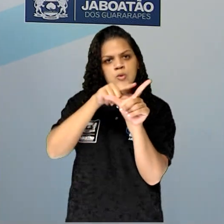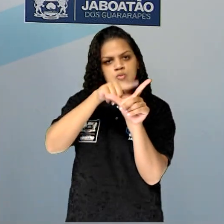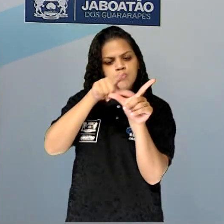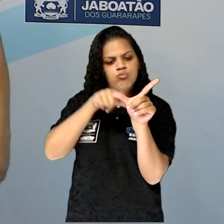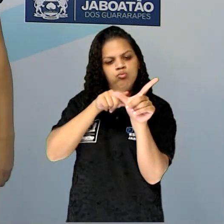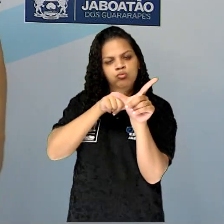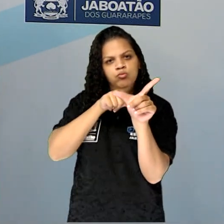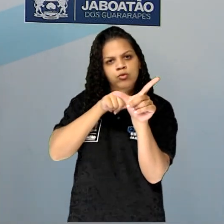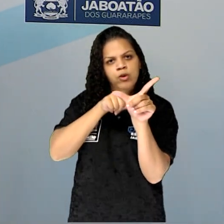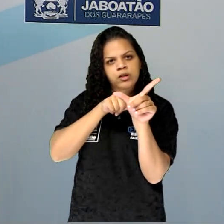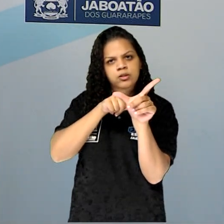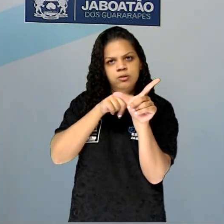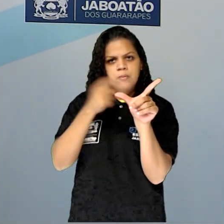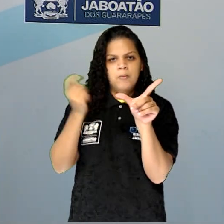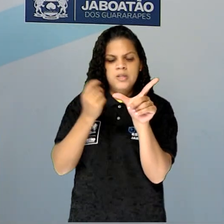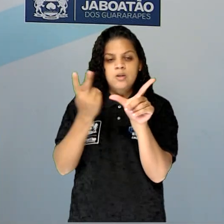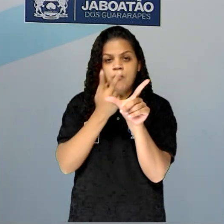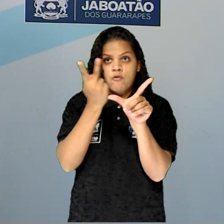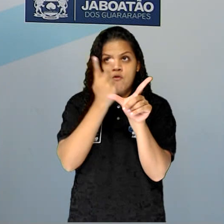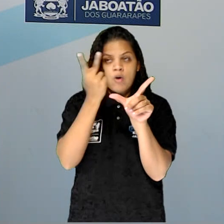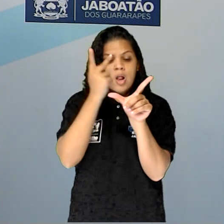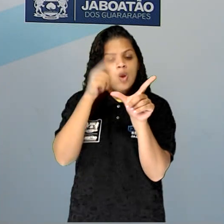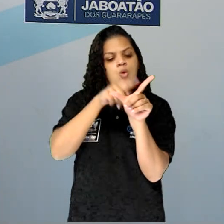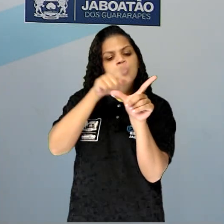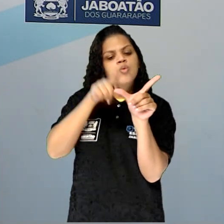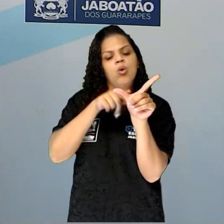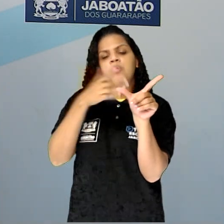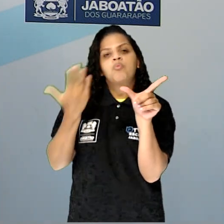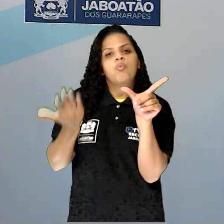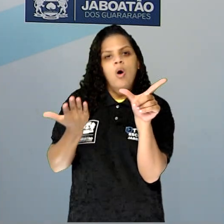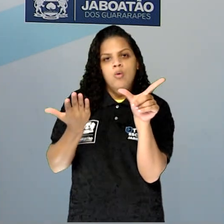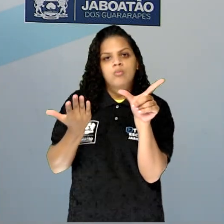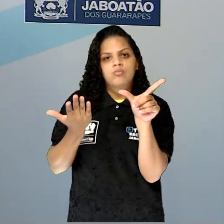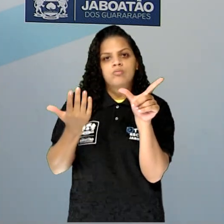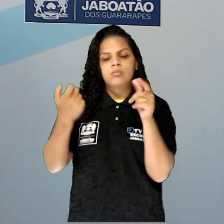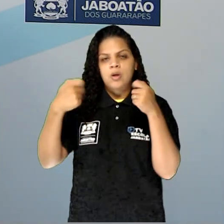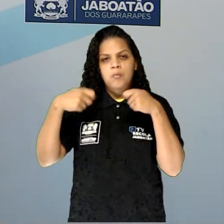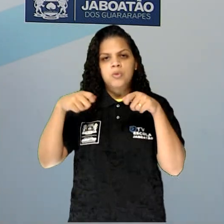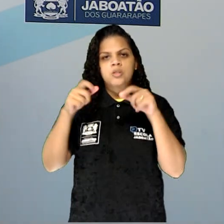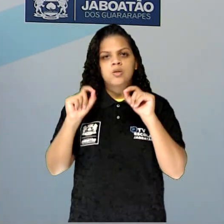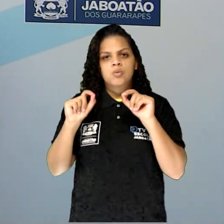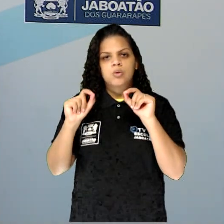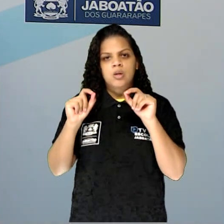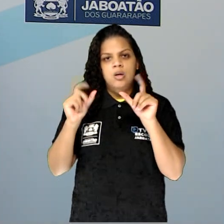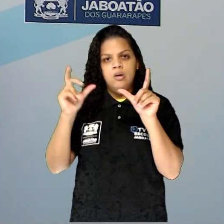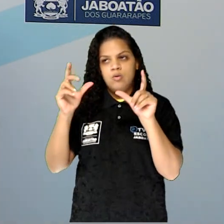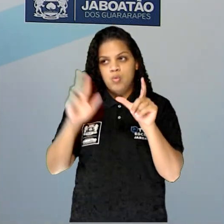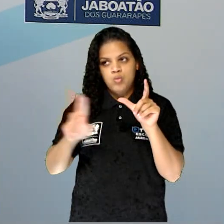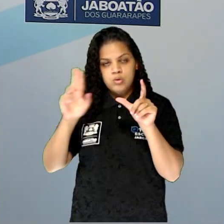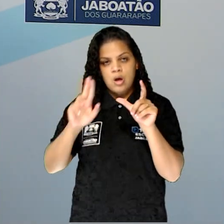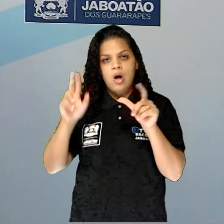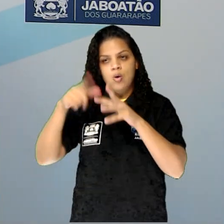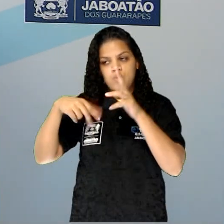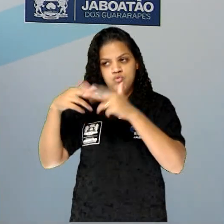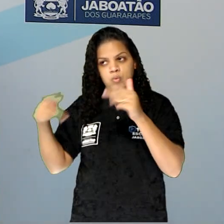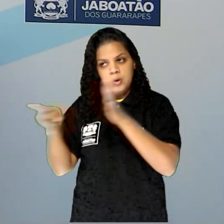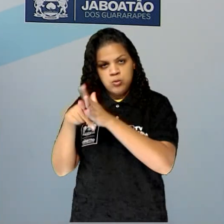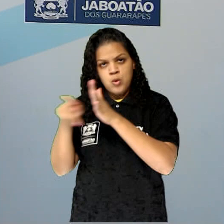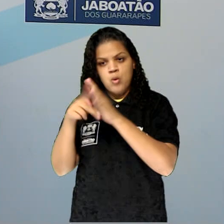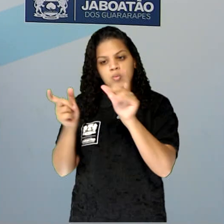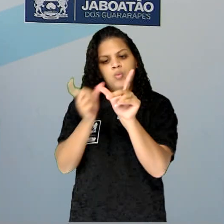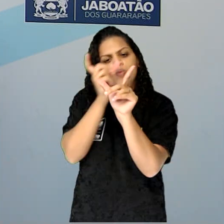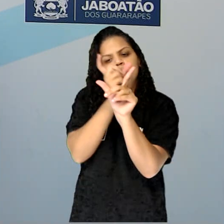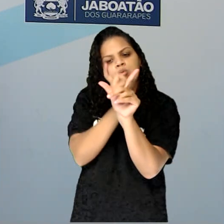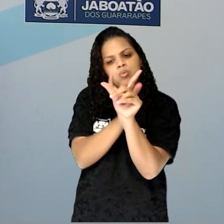vértice vamos medir esse angu para isso vamos colocar o centro do transferidor tá no vértice